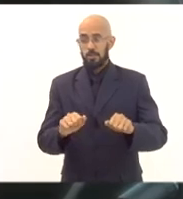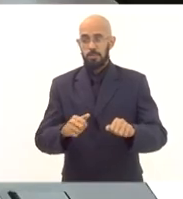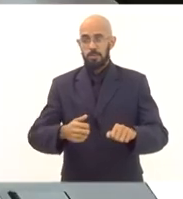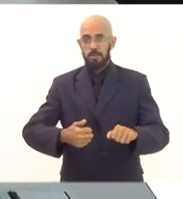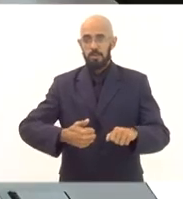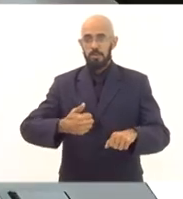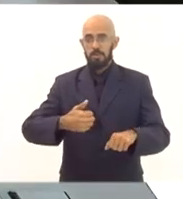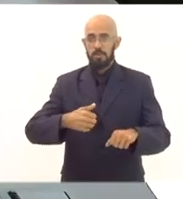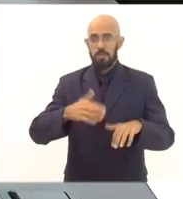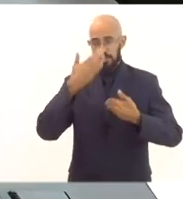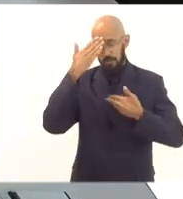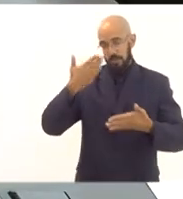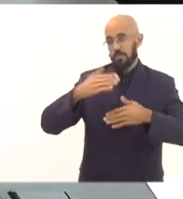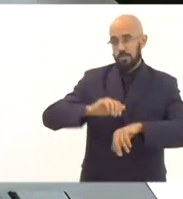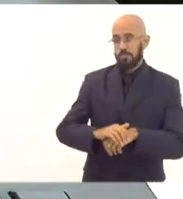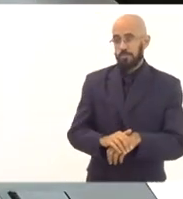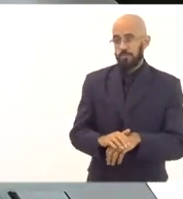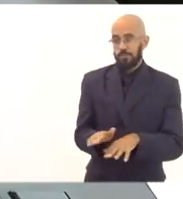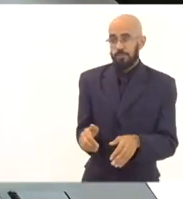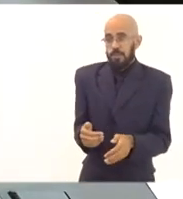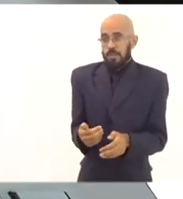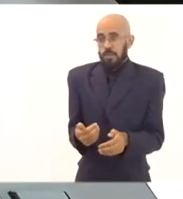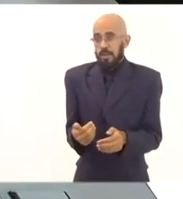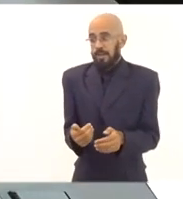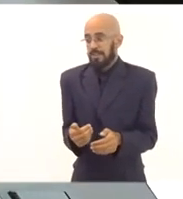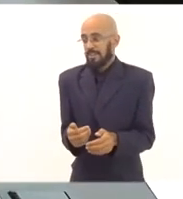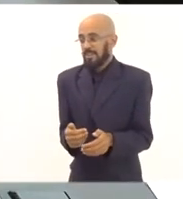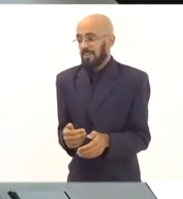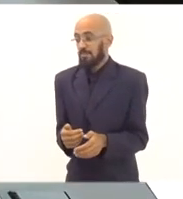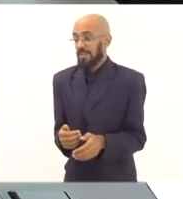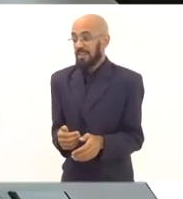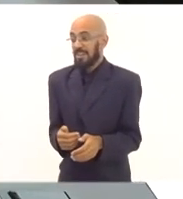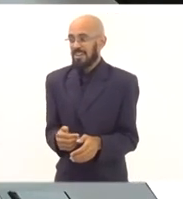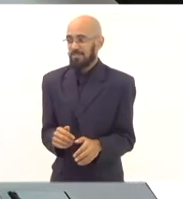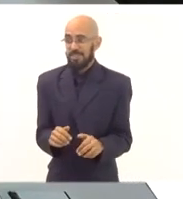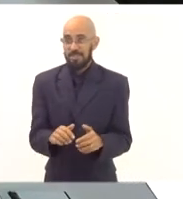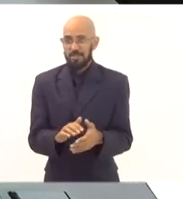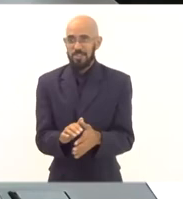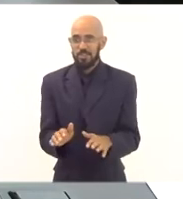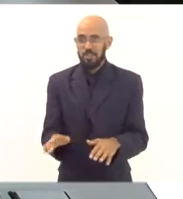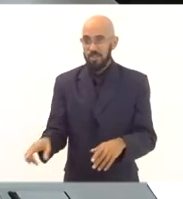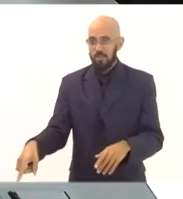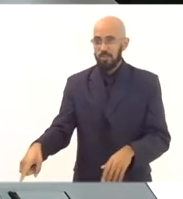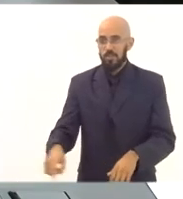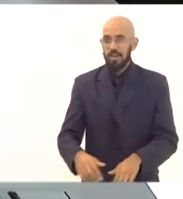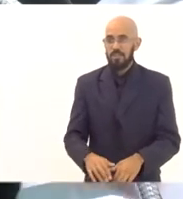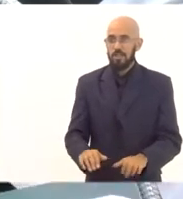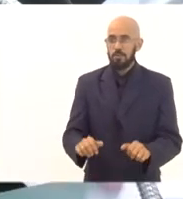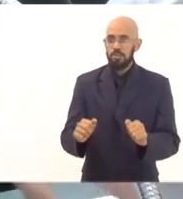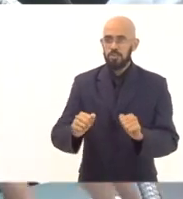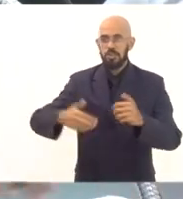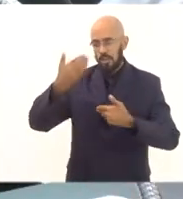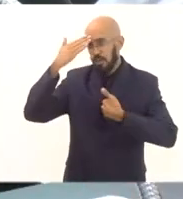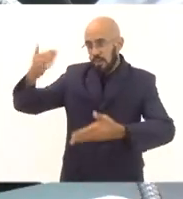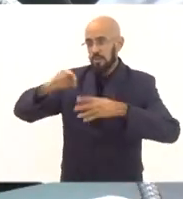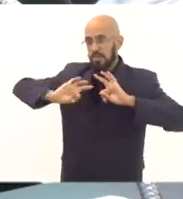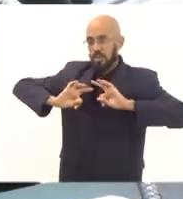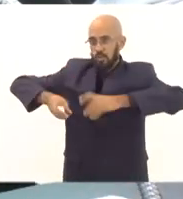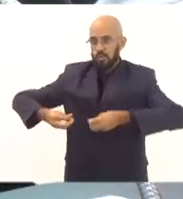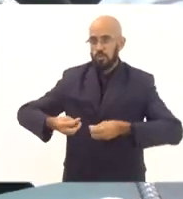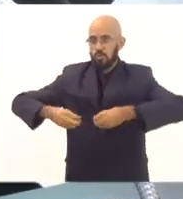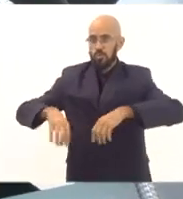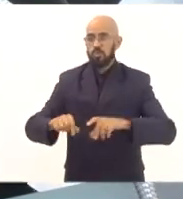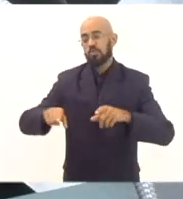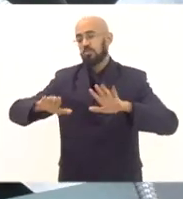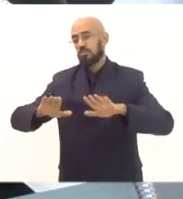todos bom pessoal eu eu vou terminar a nossa audiência pública novamente agradecer a todos não